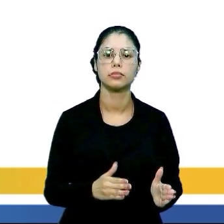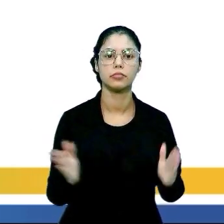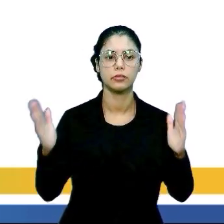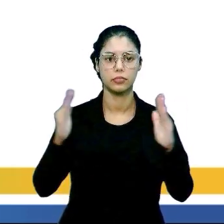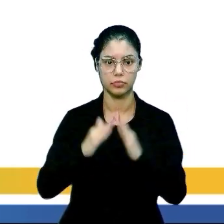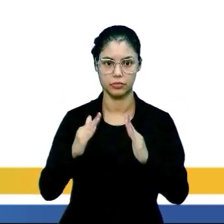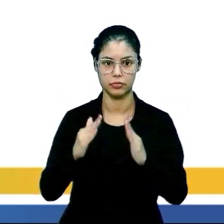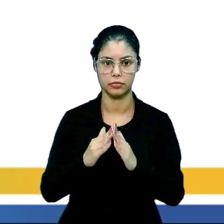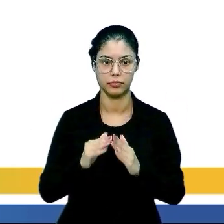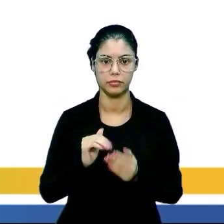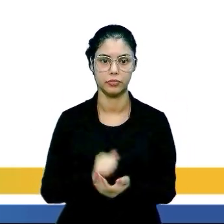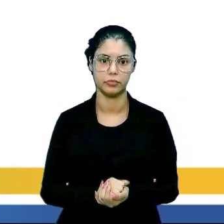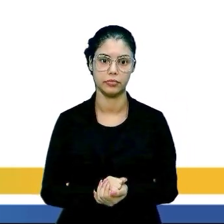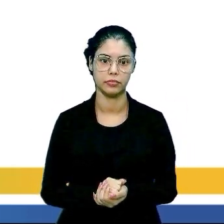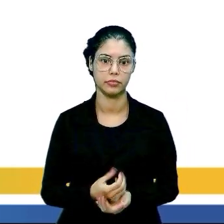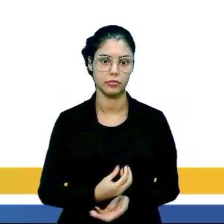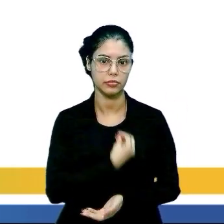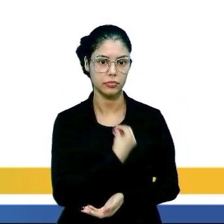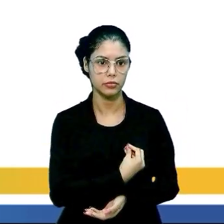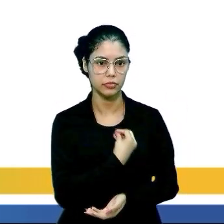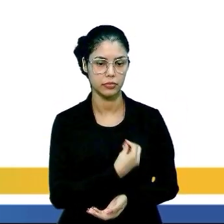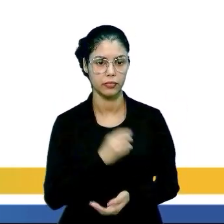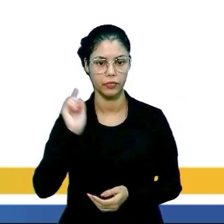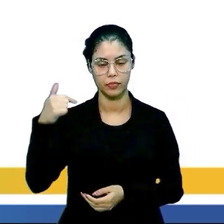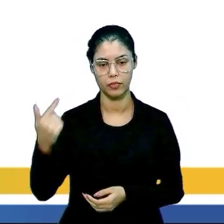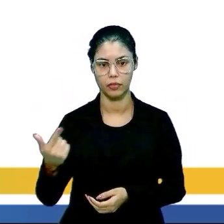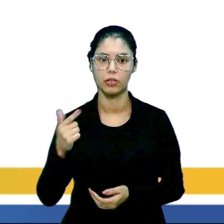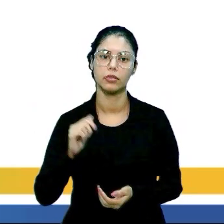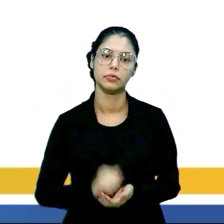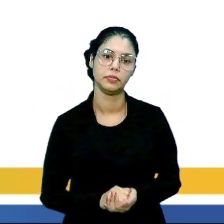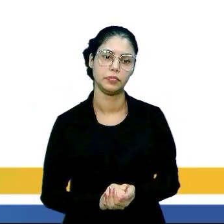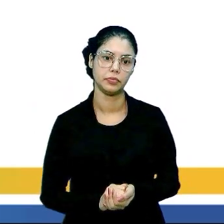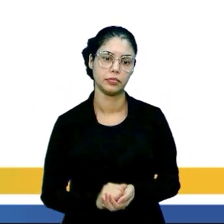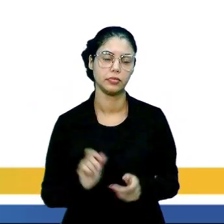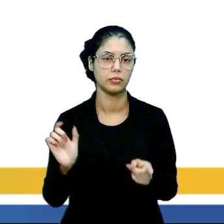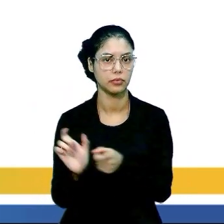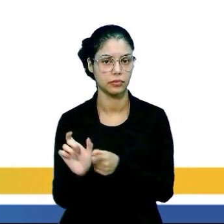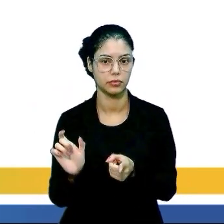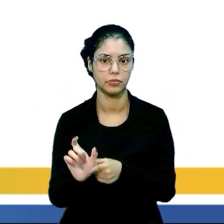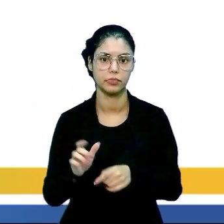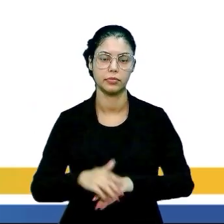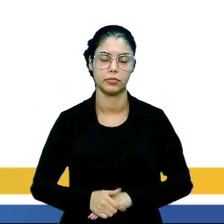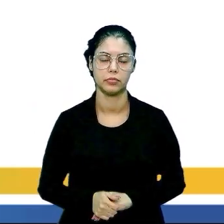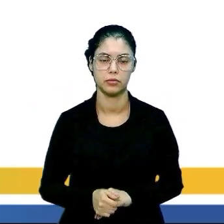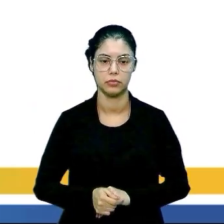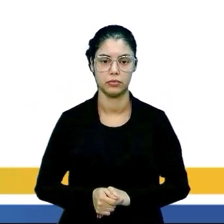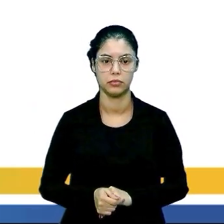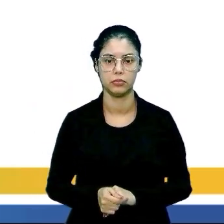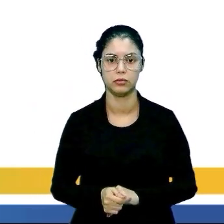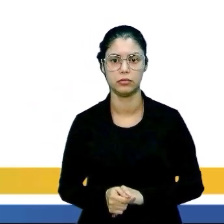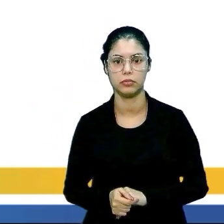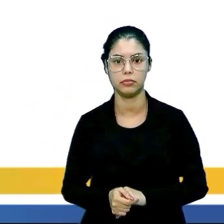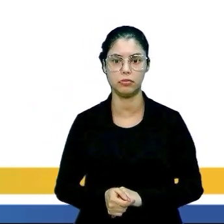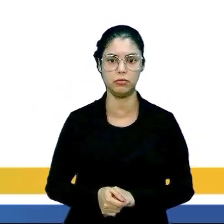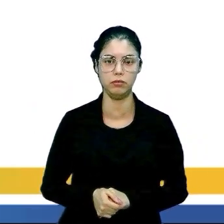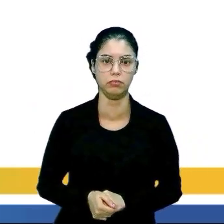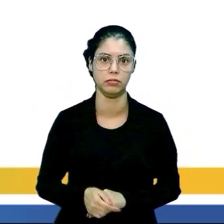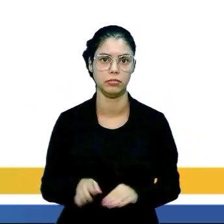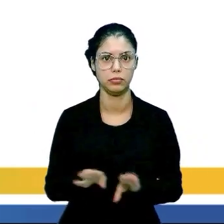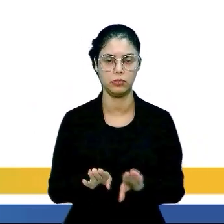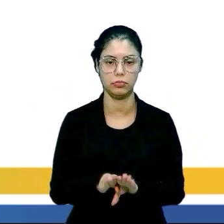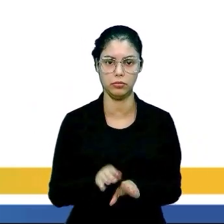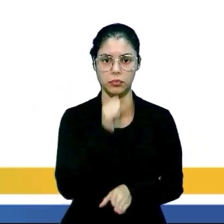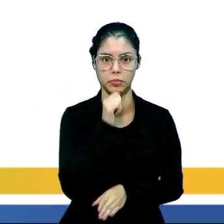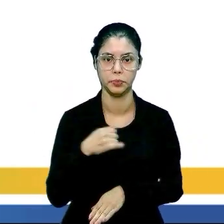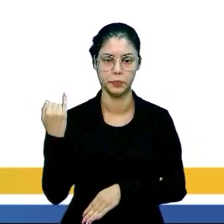aposta cheguei a esta casa para a harmoniosa convivência com aqueles que apostam na palavra. Então ela fala aí